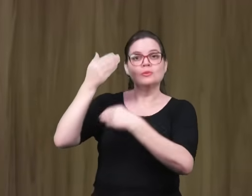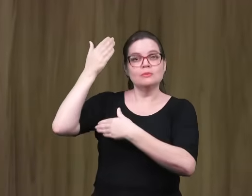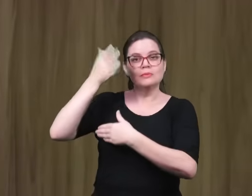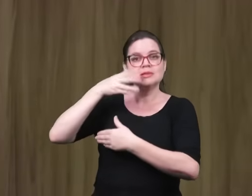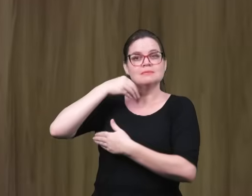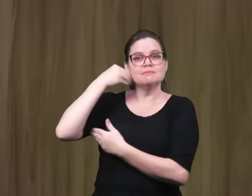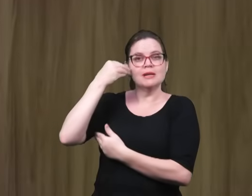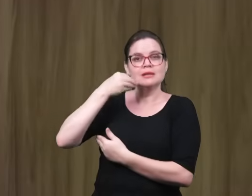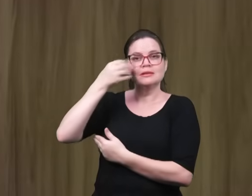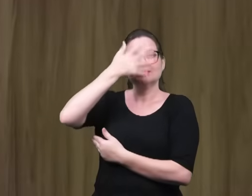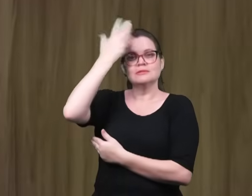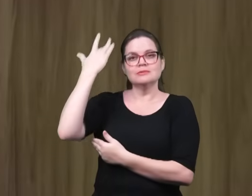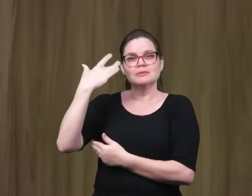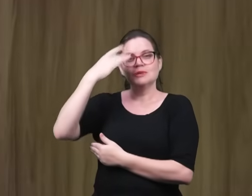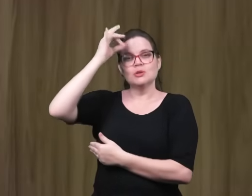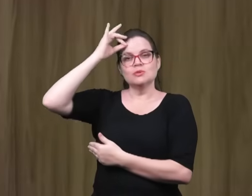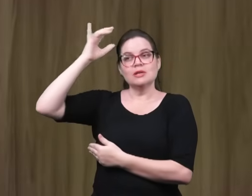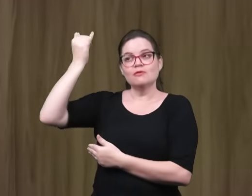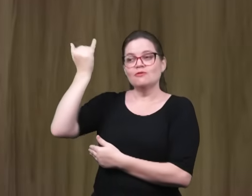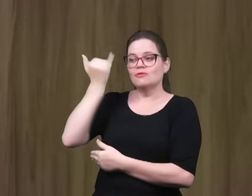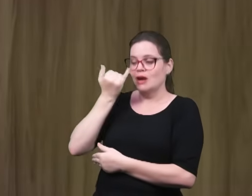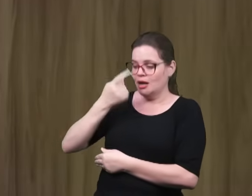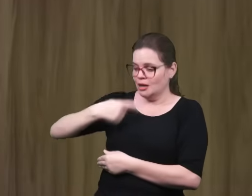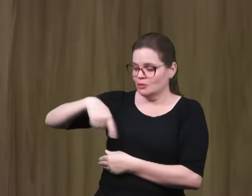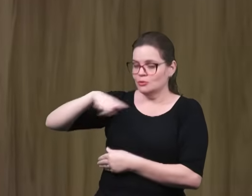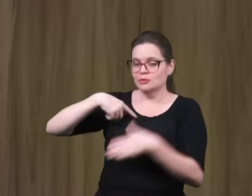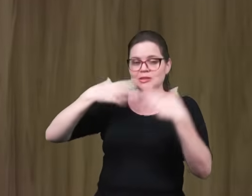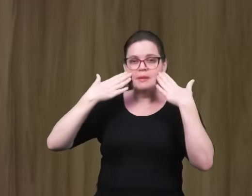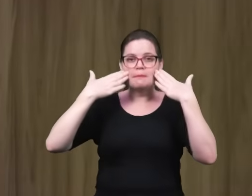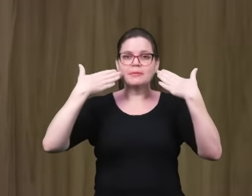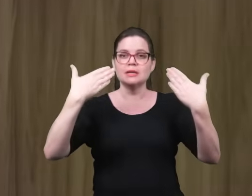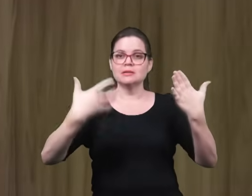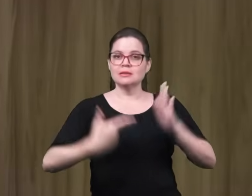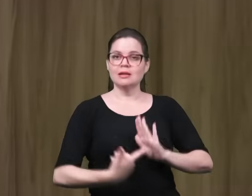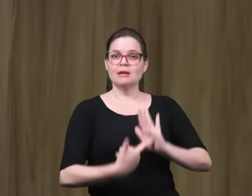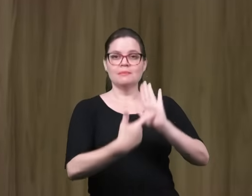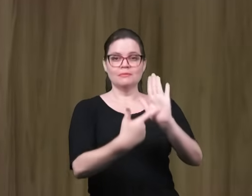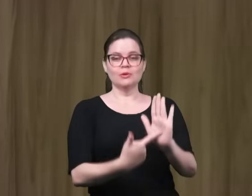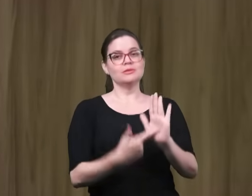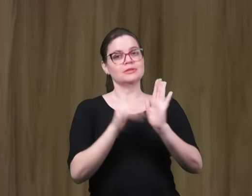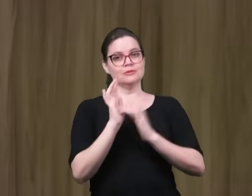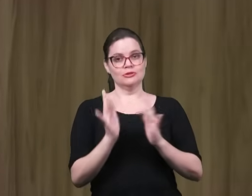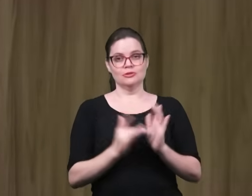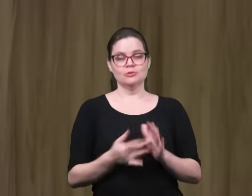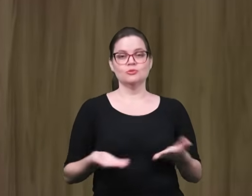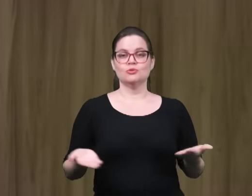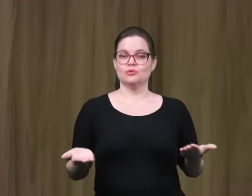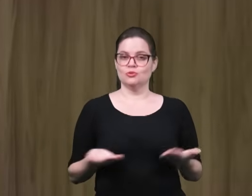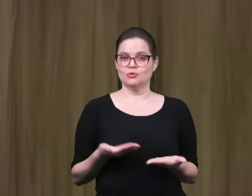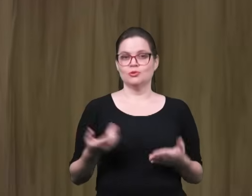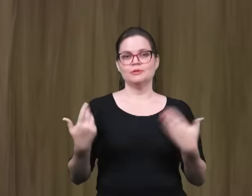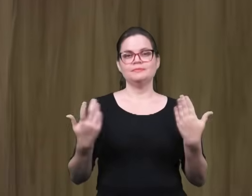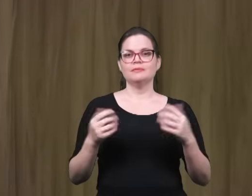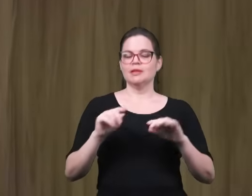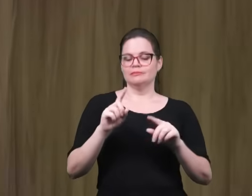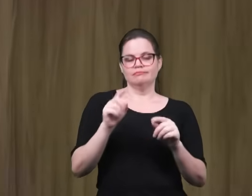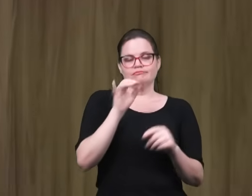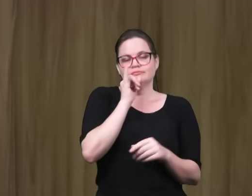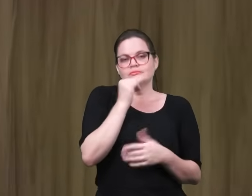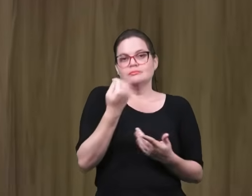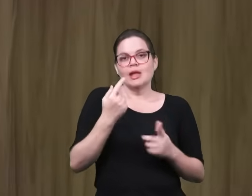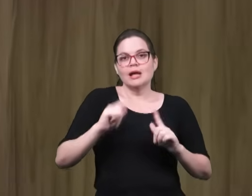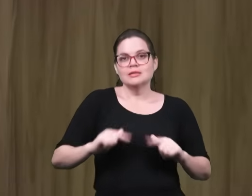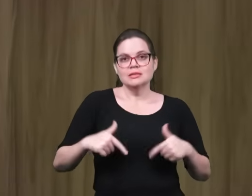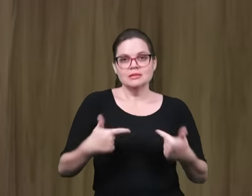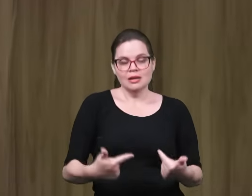que o Espírito Santo de Deus nos leva a viver com o Senhor Jesus hoje, né? As operações, as características de